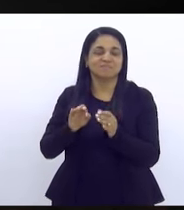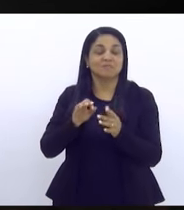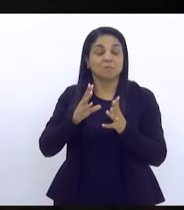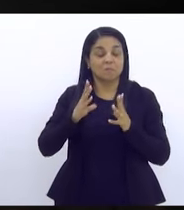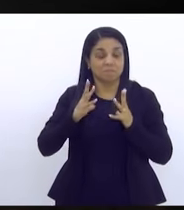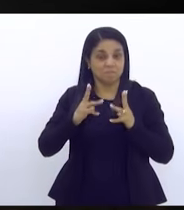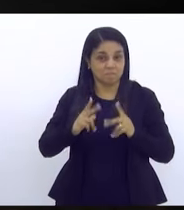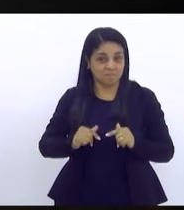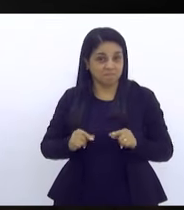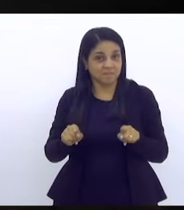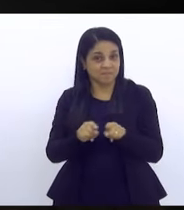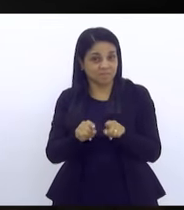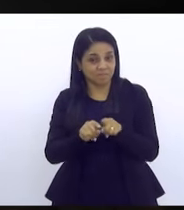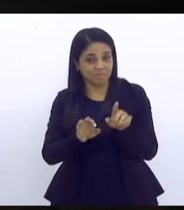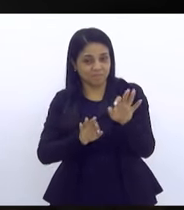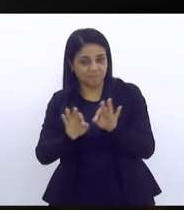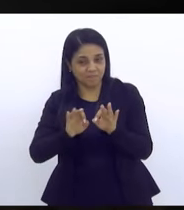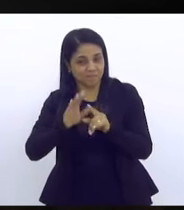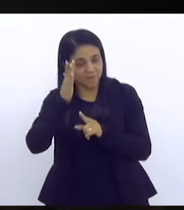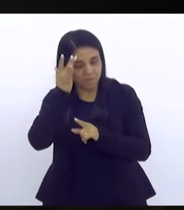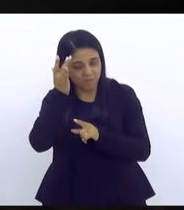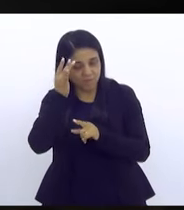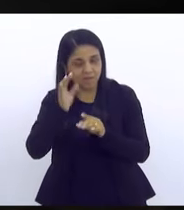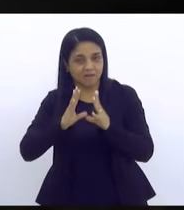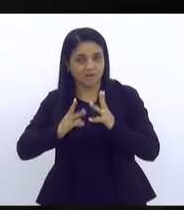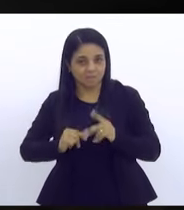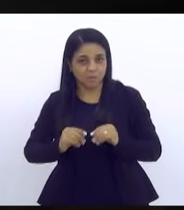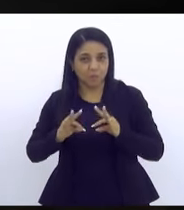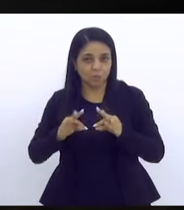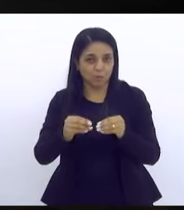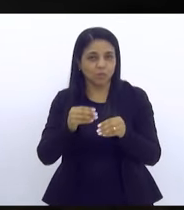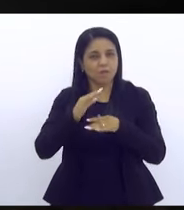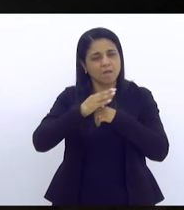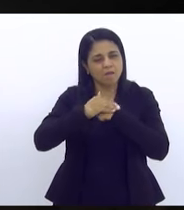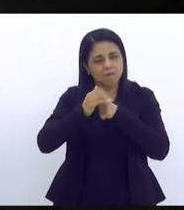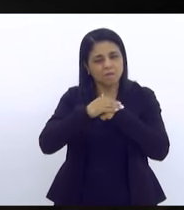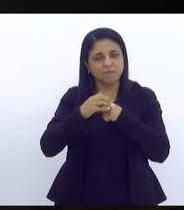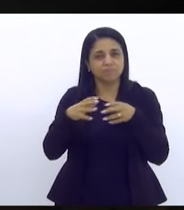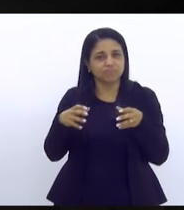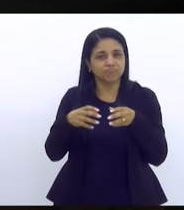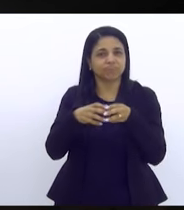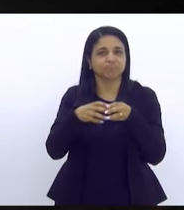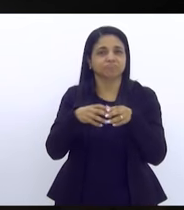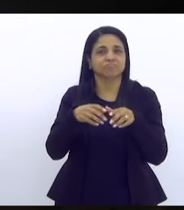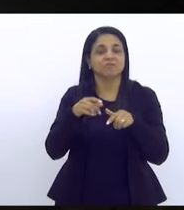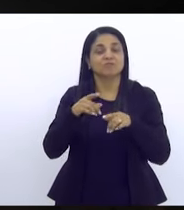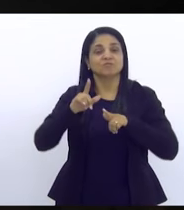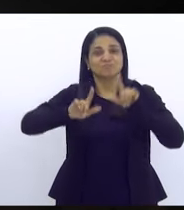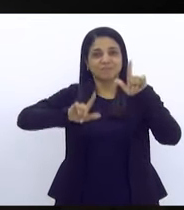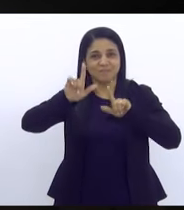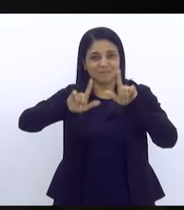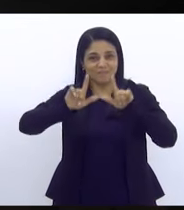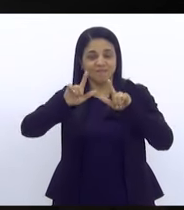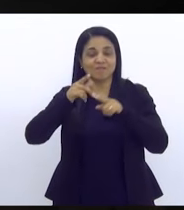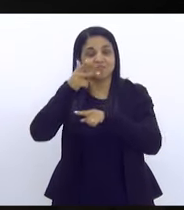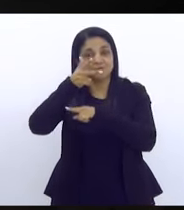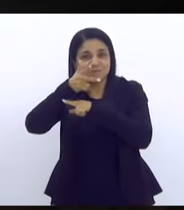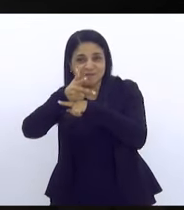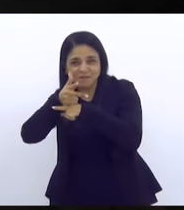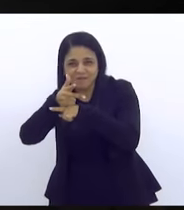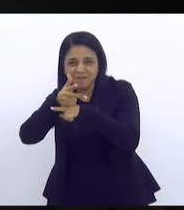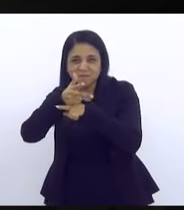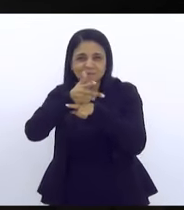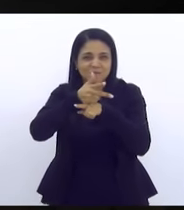que depois vai deixar tudo preparado para amanhã. Então, é tudo feito com muito carinho, com muito conjunto, os meninos da TV, os cameramans, que